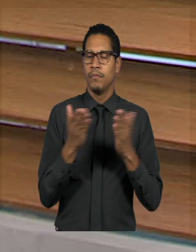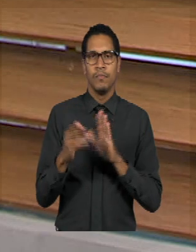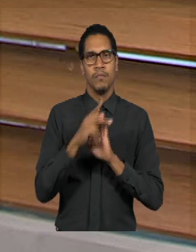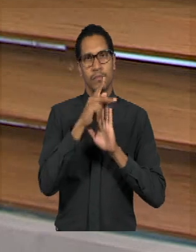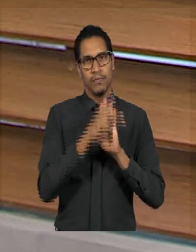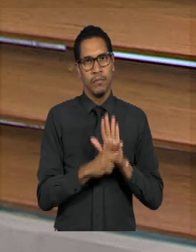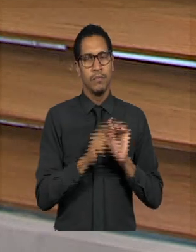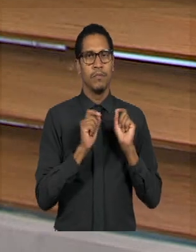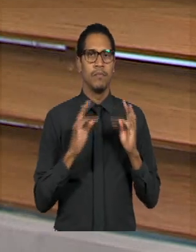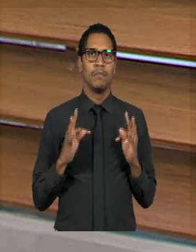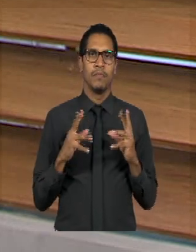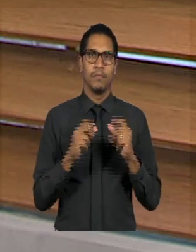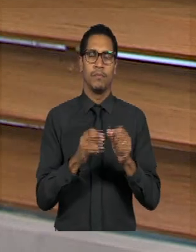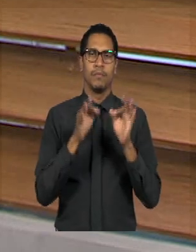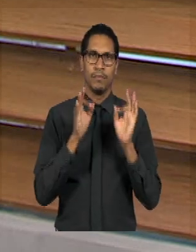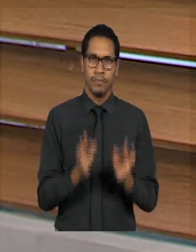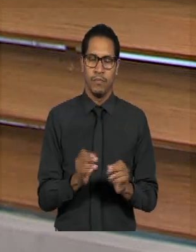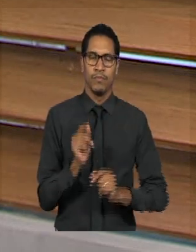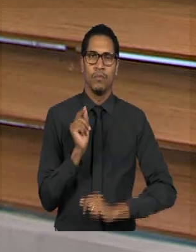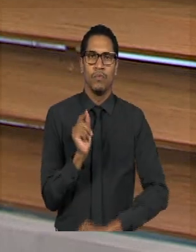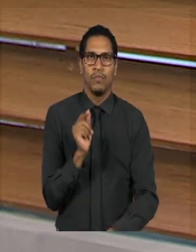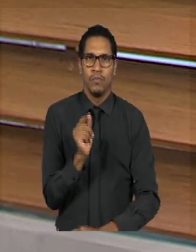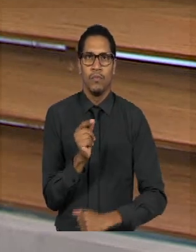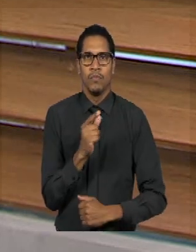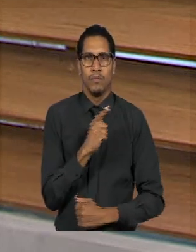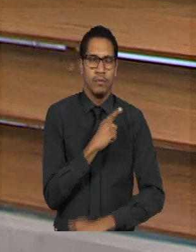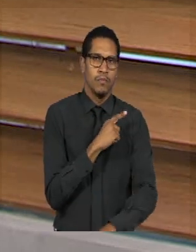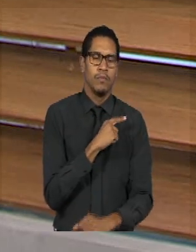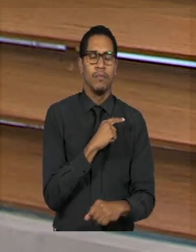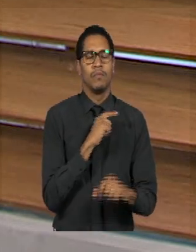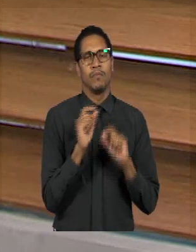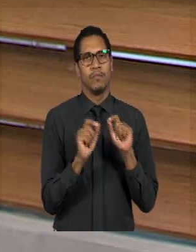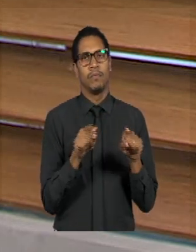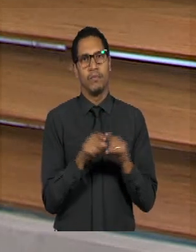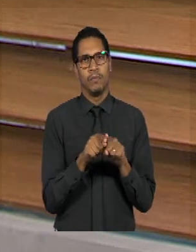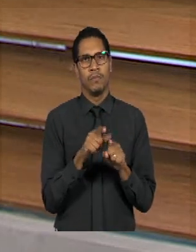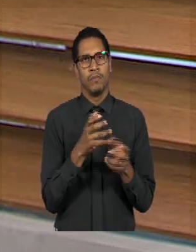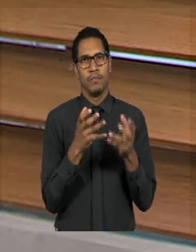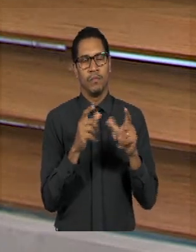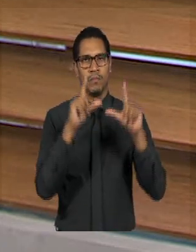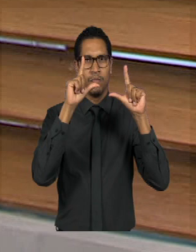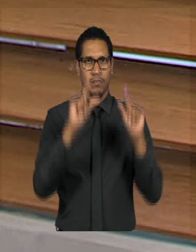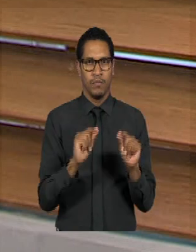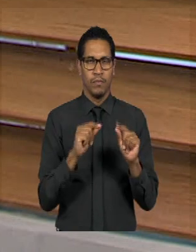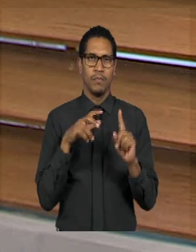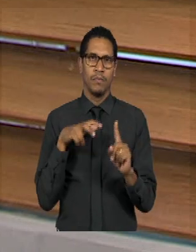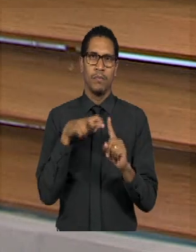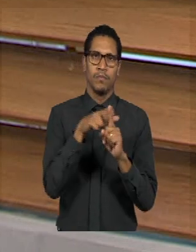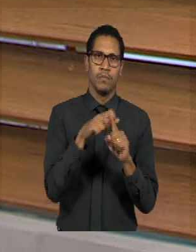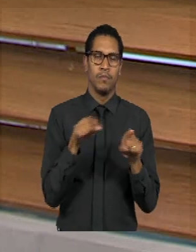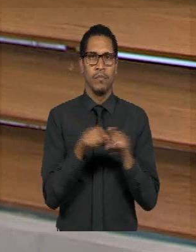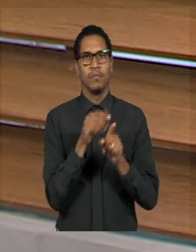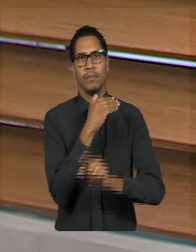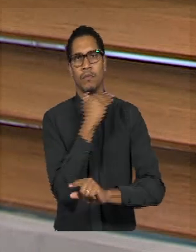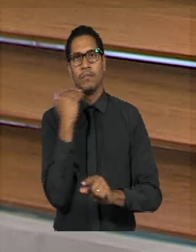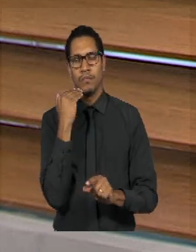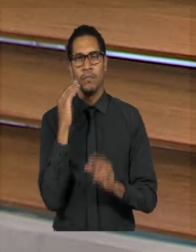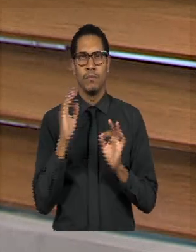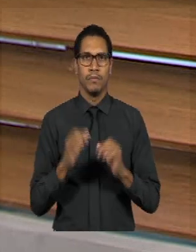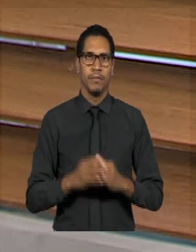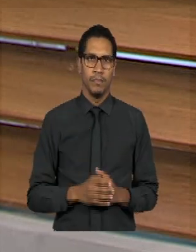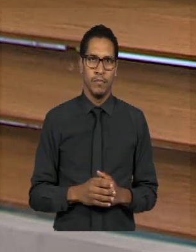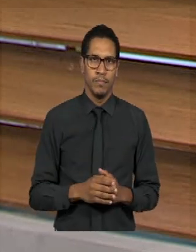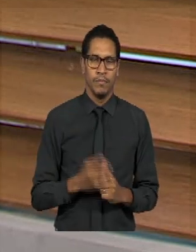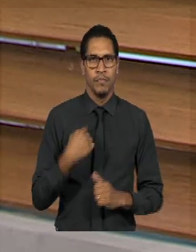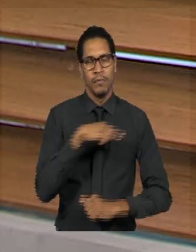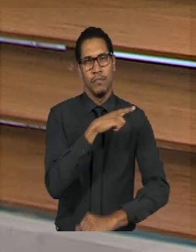projetos, todos são em favor da diminuição de acidentes e mortes de trânsito. Então, nós